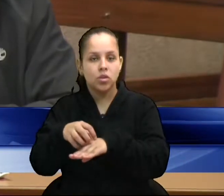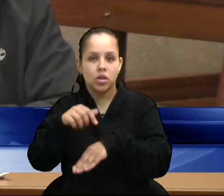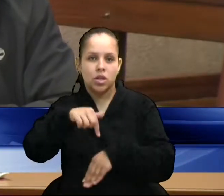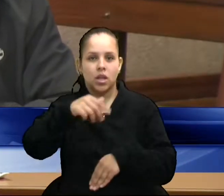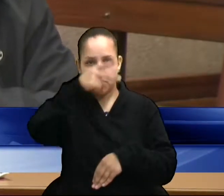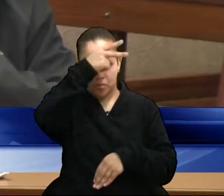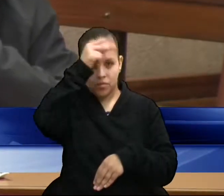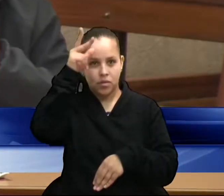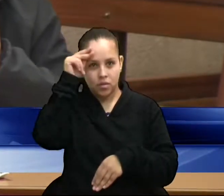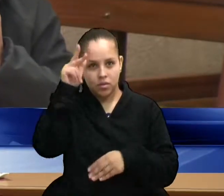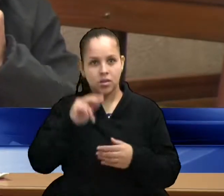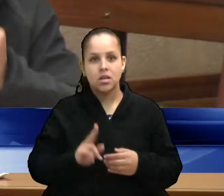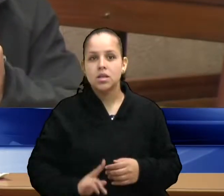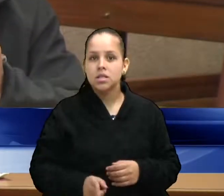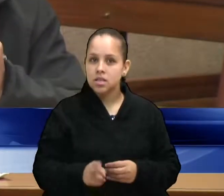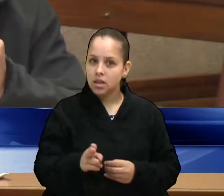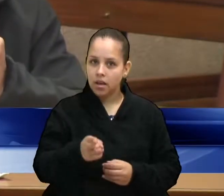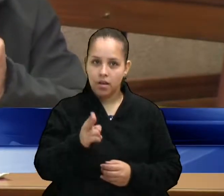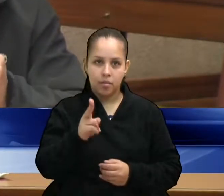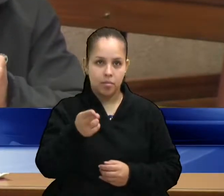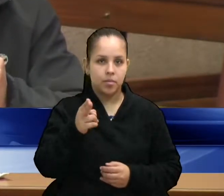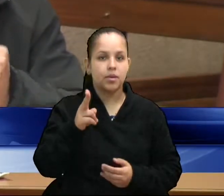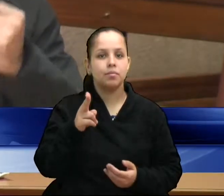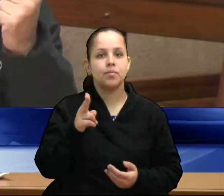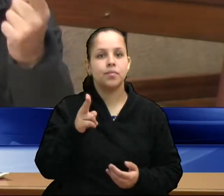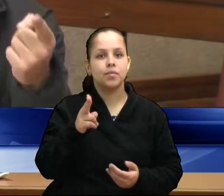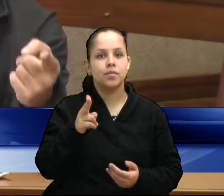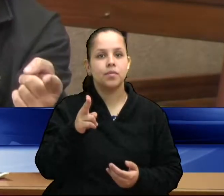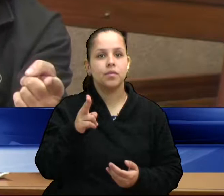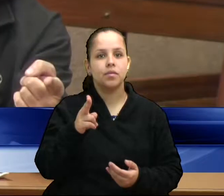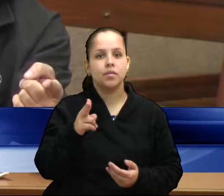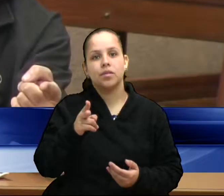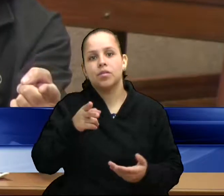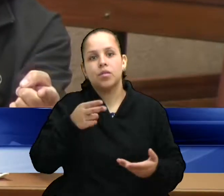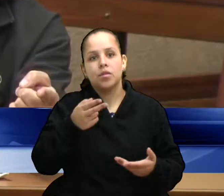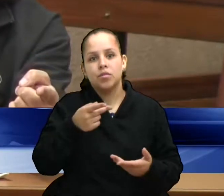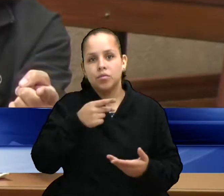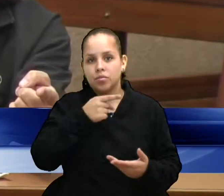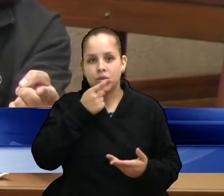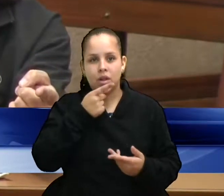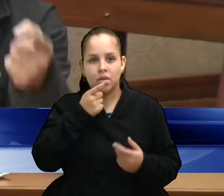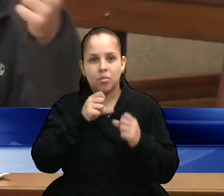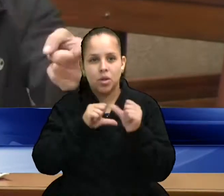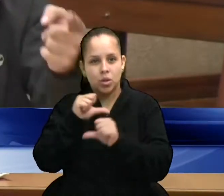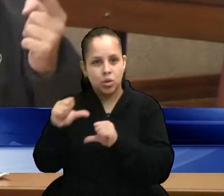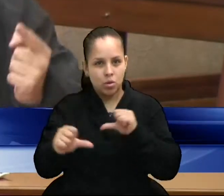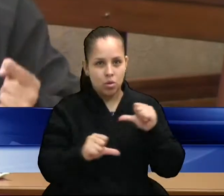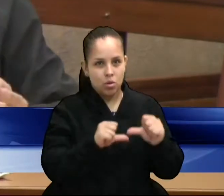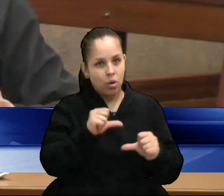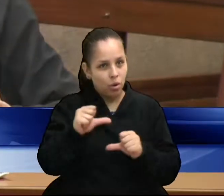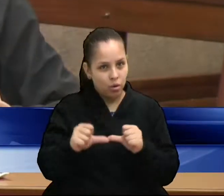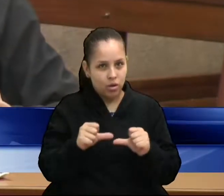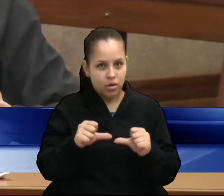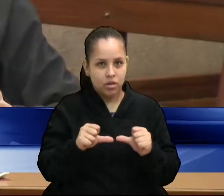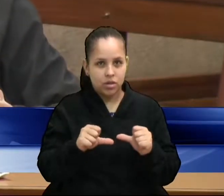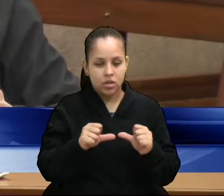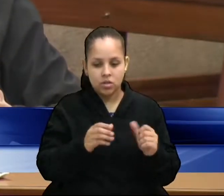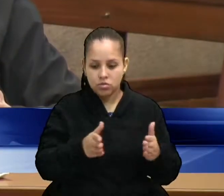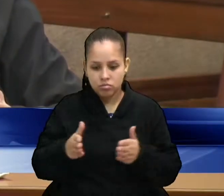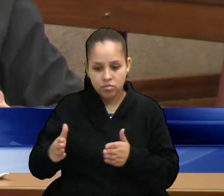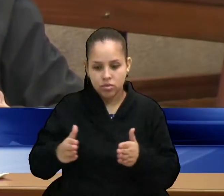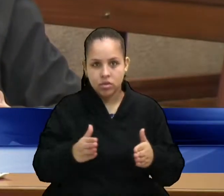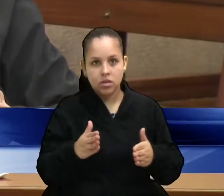né? Mas agora, sempre, quando se discute uma mudança de trajeto, a participação dos permissionários